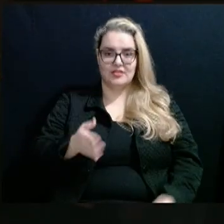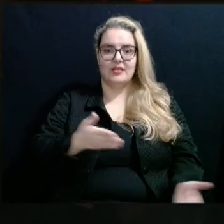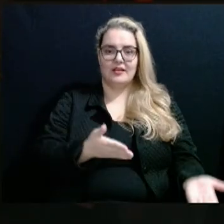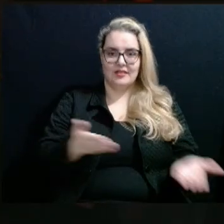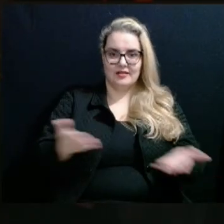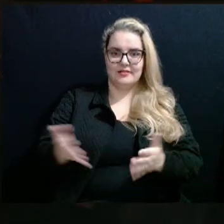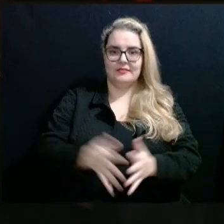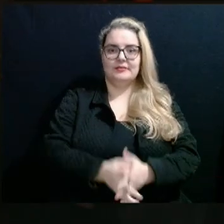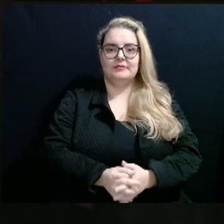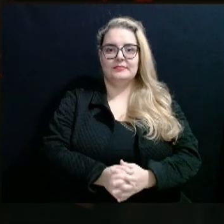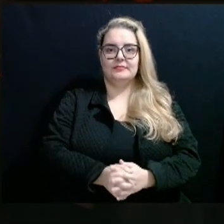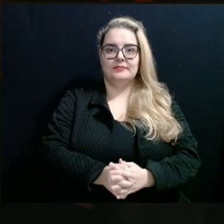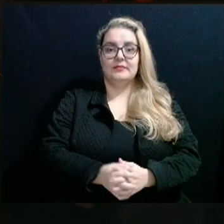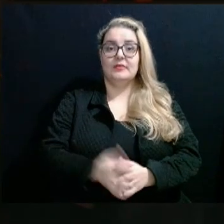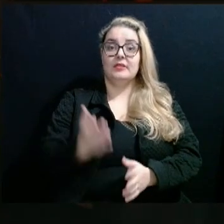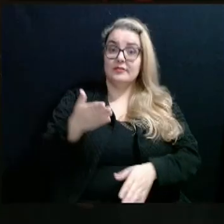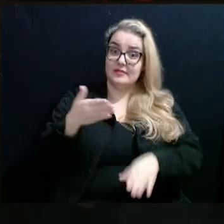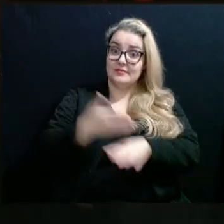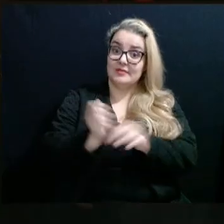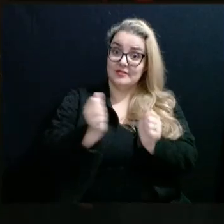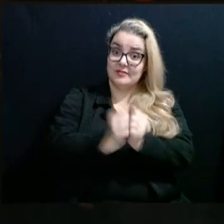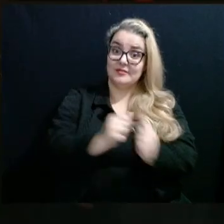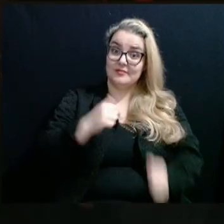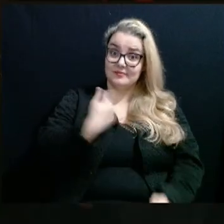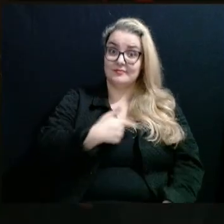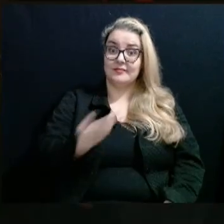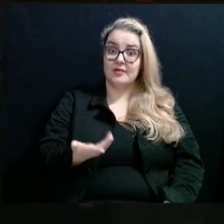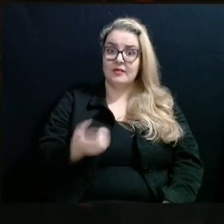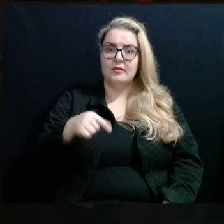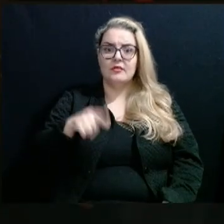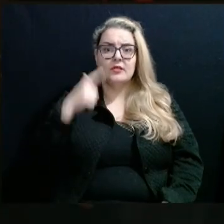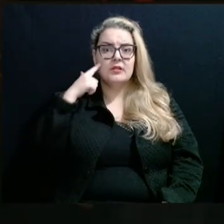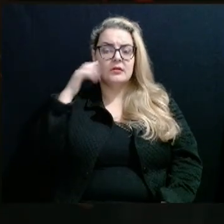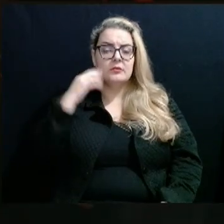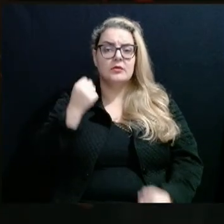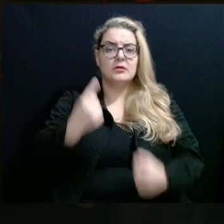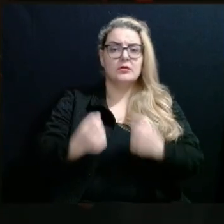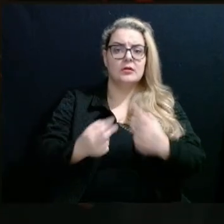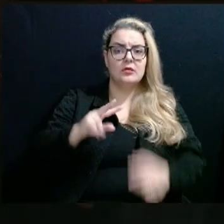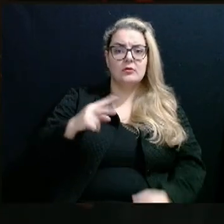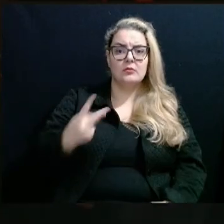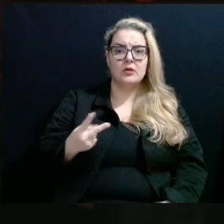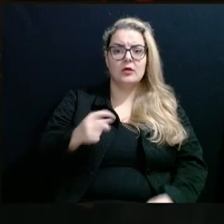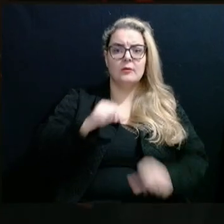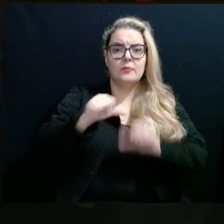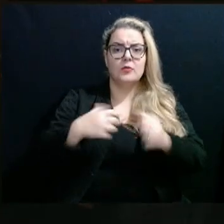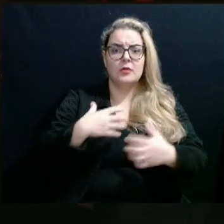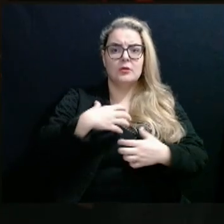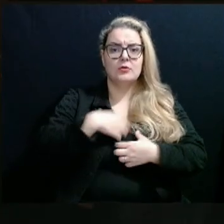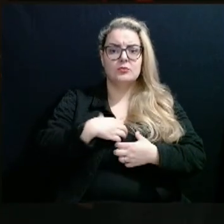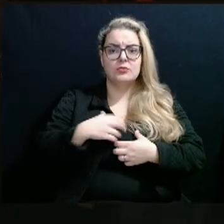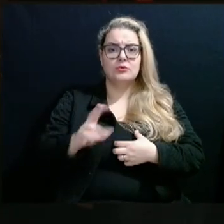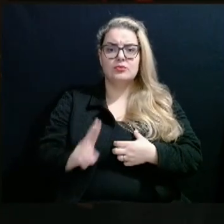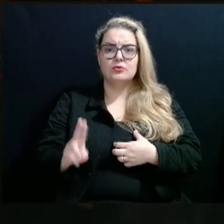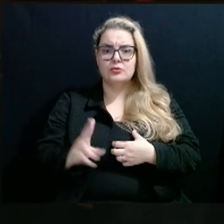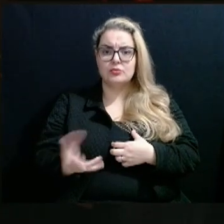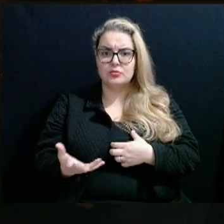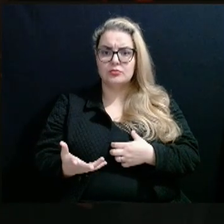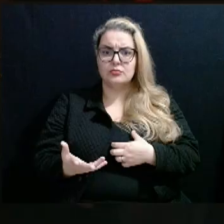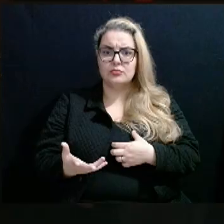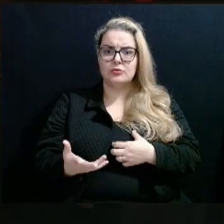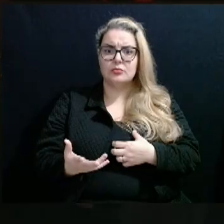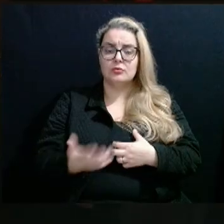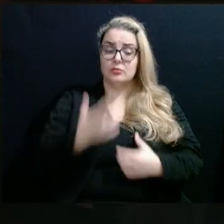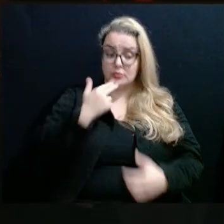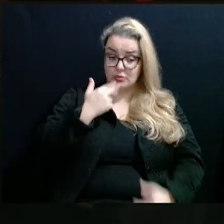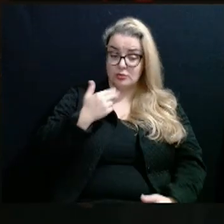vai participando com a gente, né? Você já pensou alguma vez em mudar a sua forma de consumir o que te nutre? Você